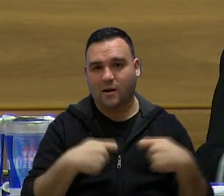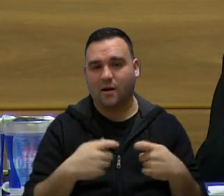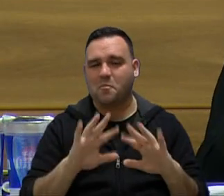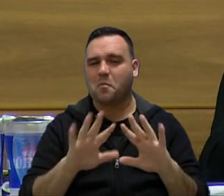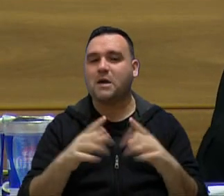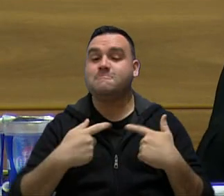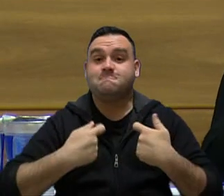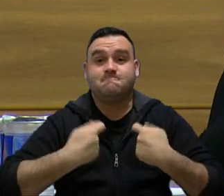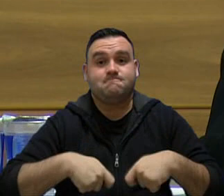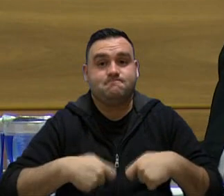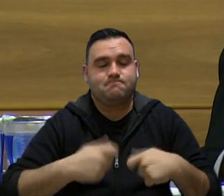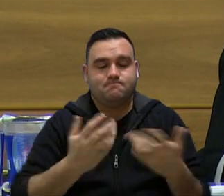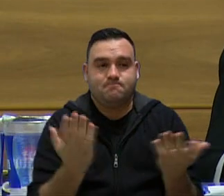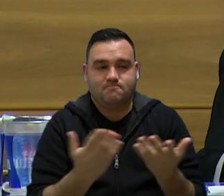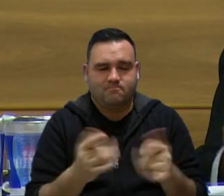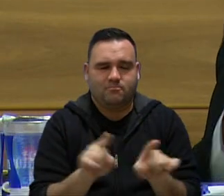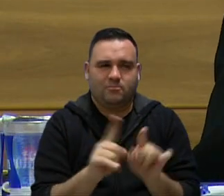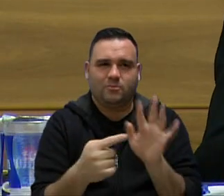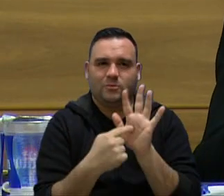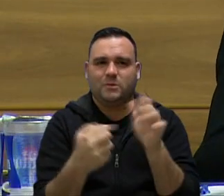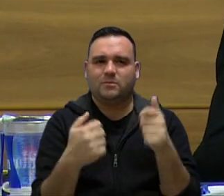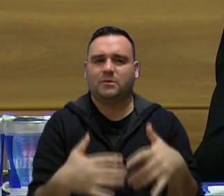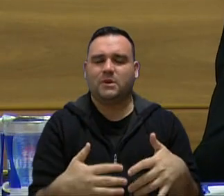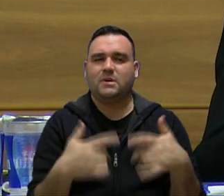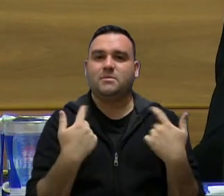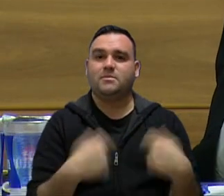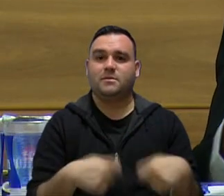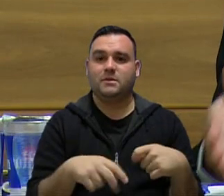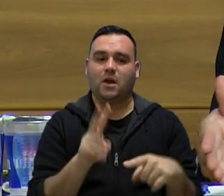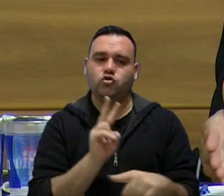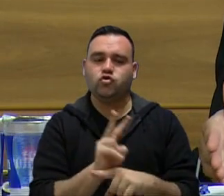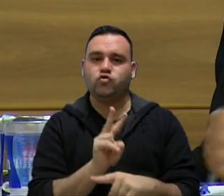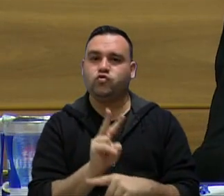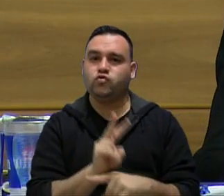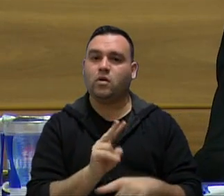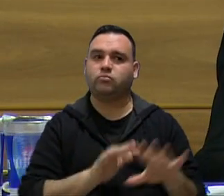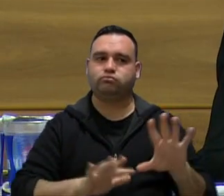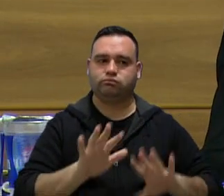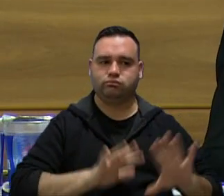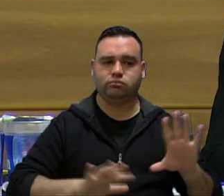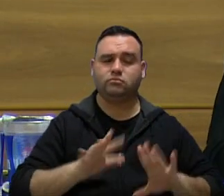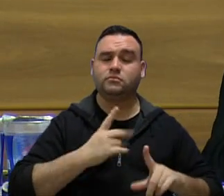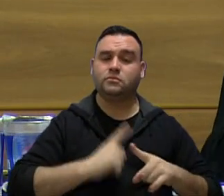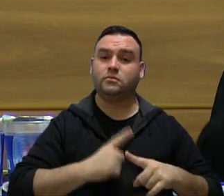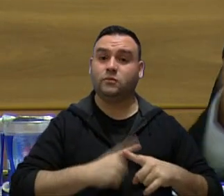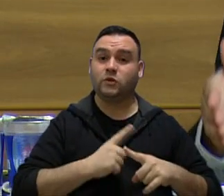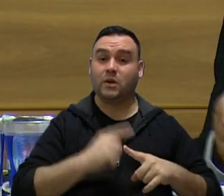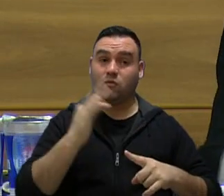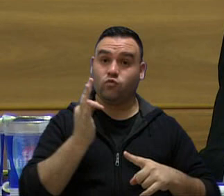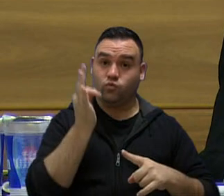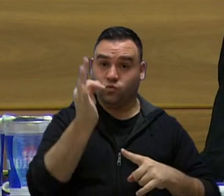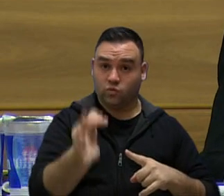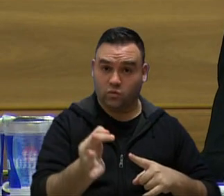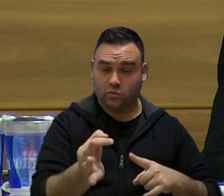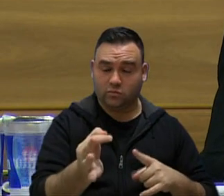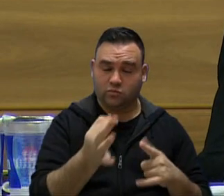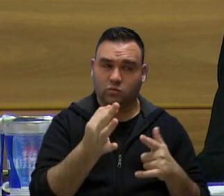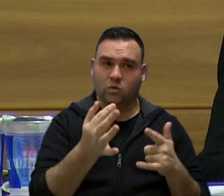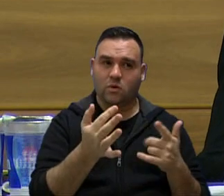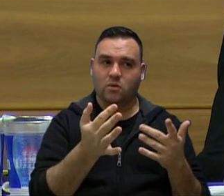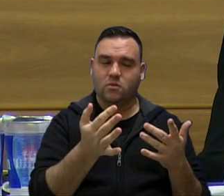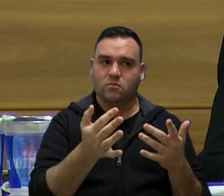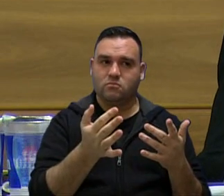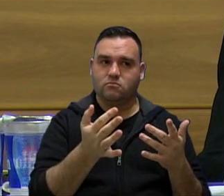mas é nesse sentido assim que nós temos precisamos ser conservadores nesse momento tá daqui nos próximos nos